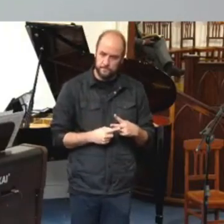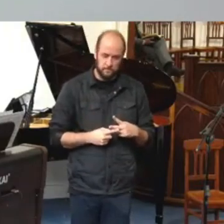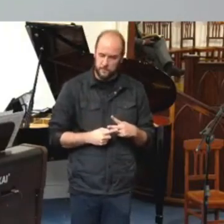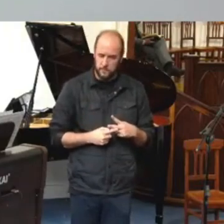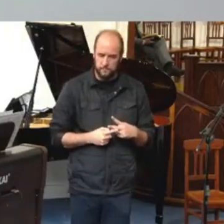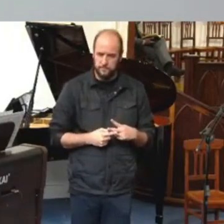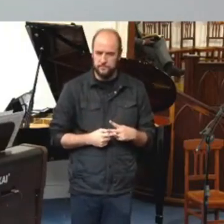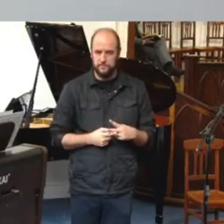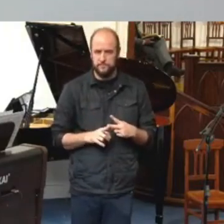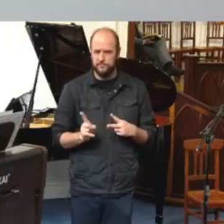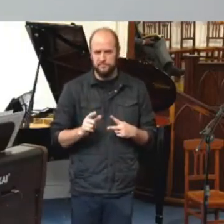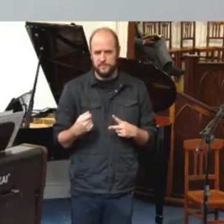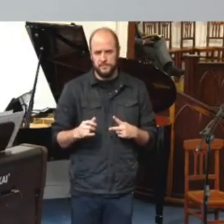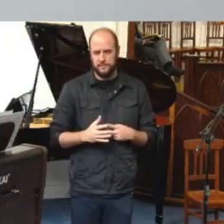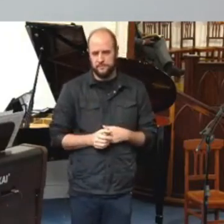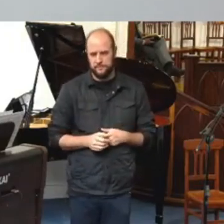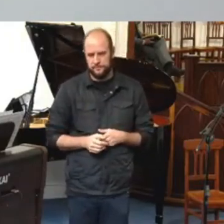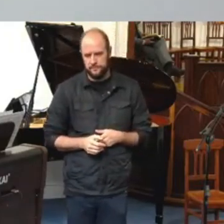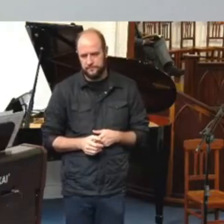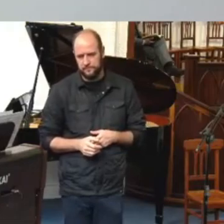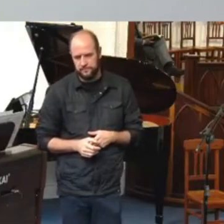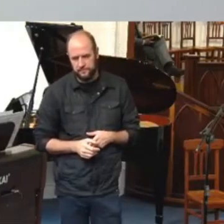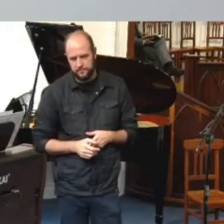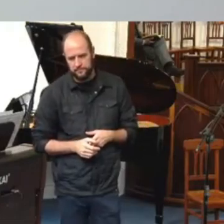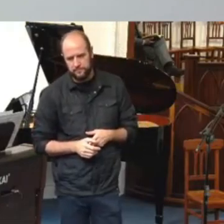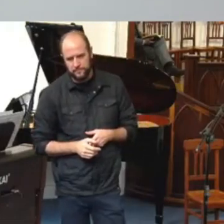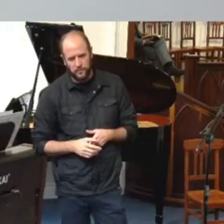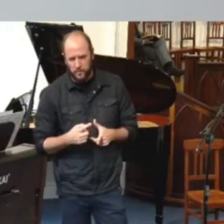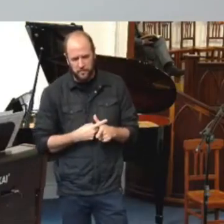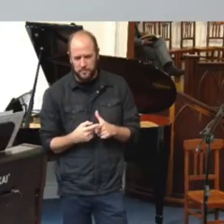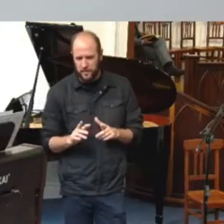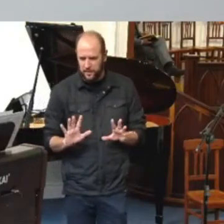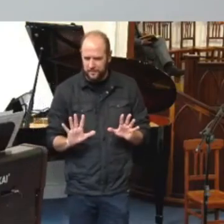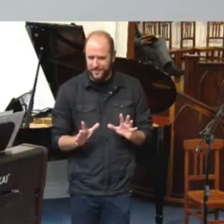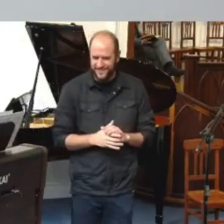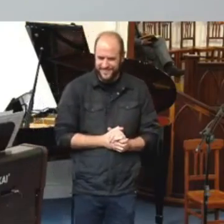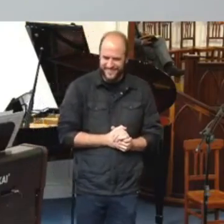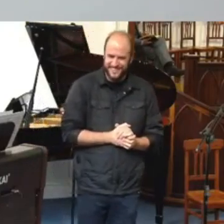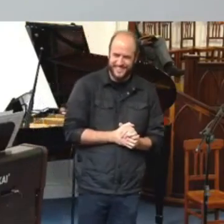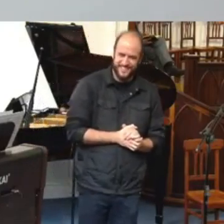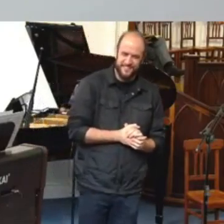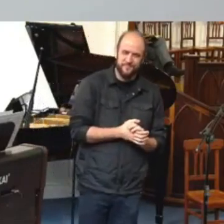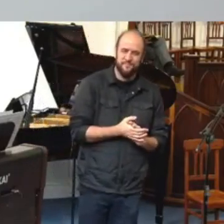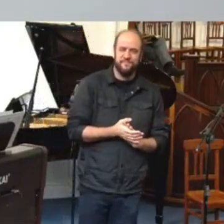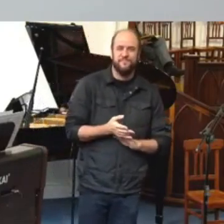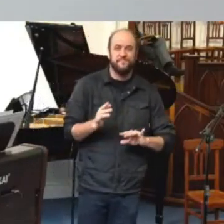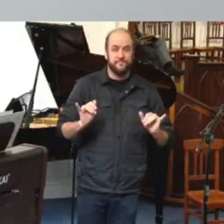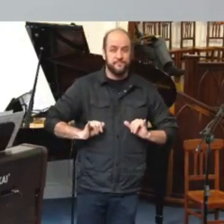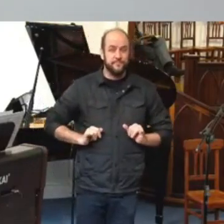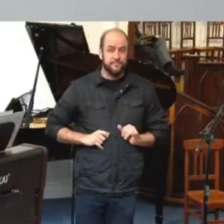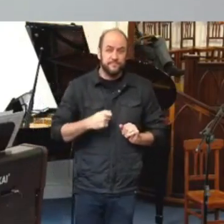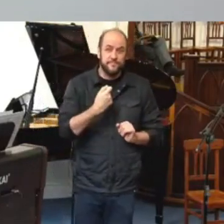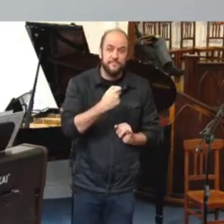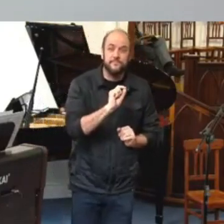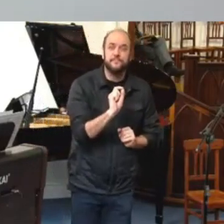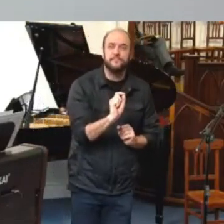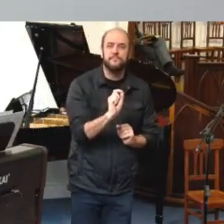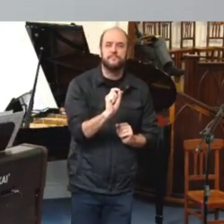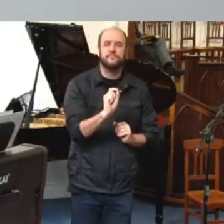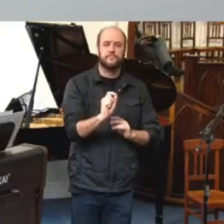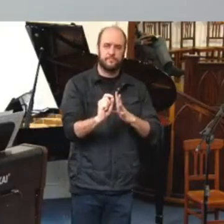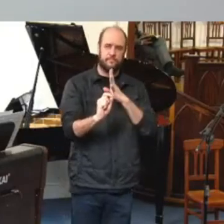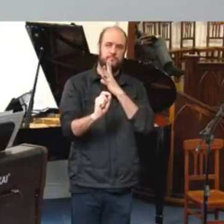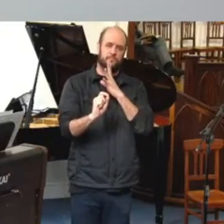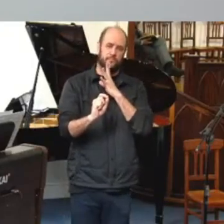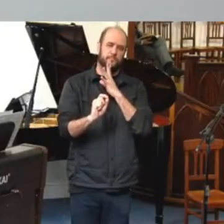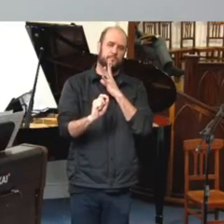importantes para nós, e de forma muito prática. No sofrimento nós precisamos de quê?